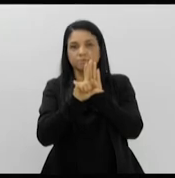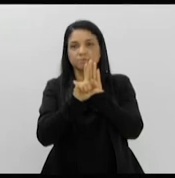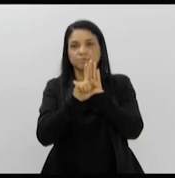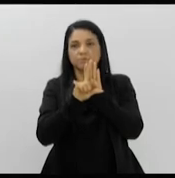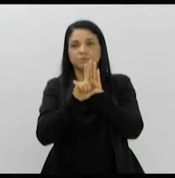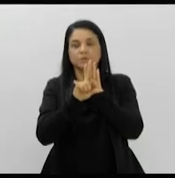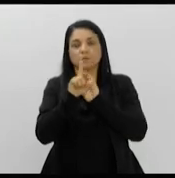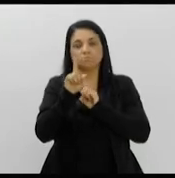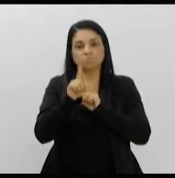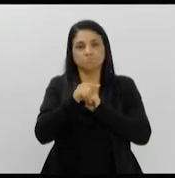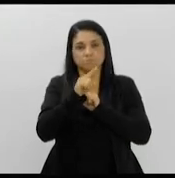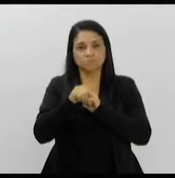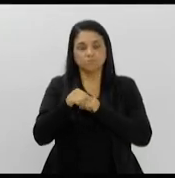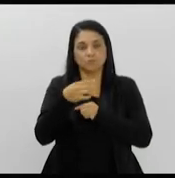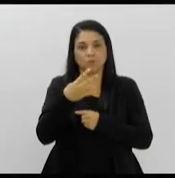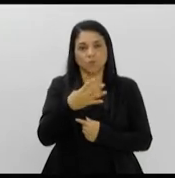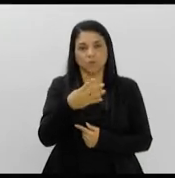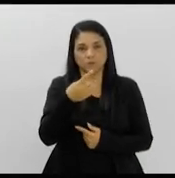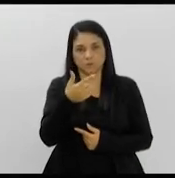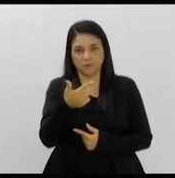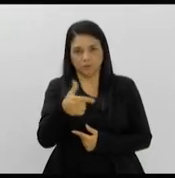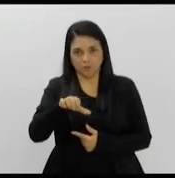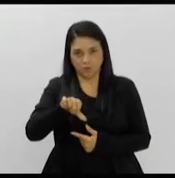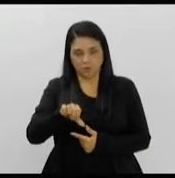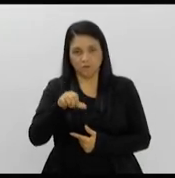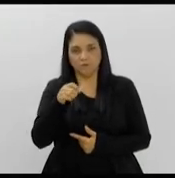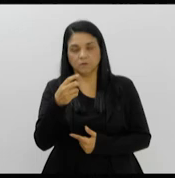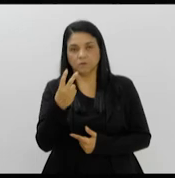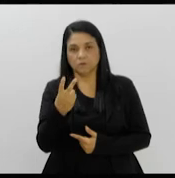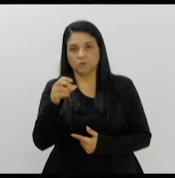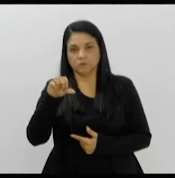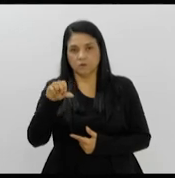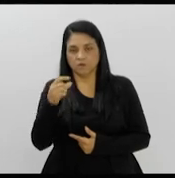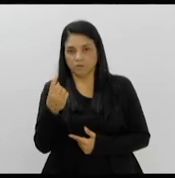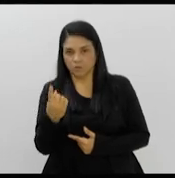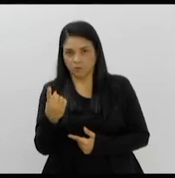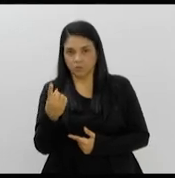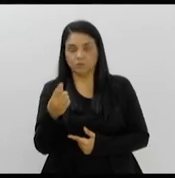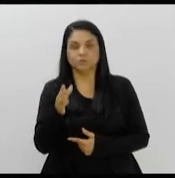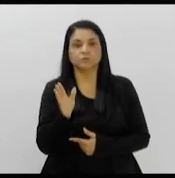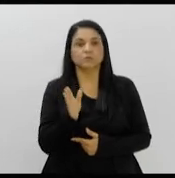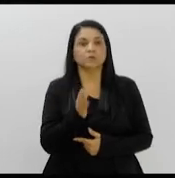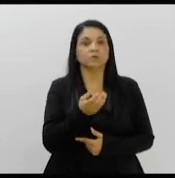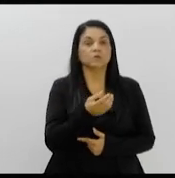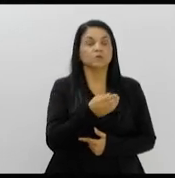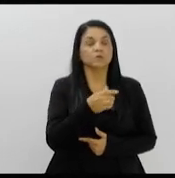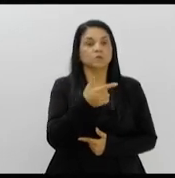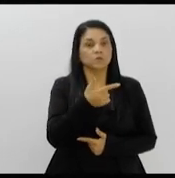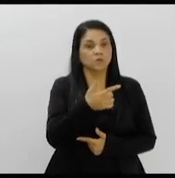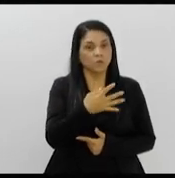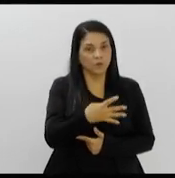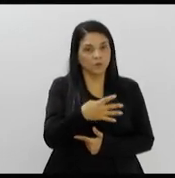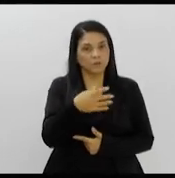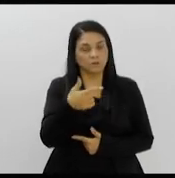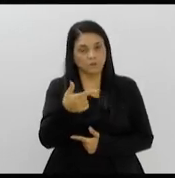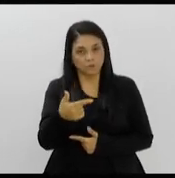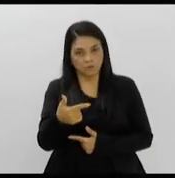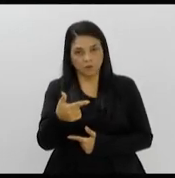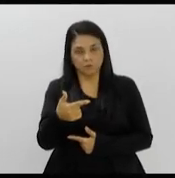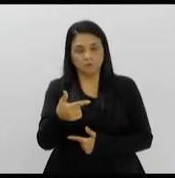decretos 49 291 de 24 e o 49 292 também de